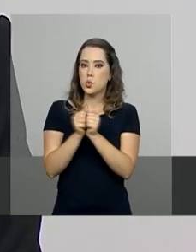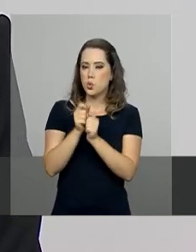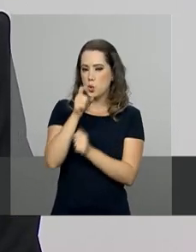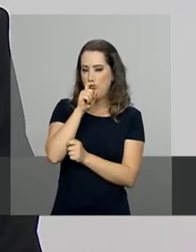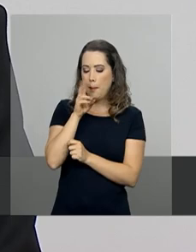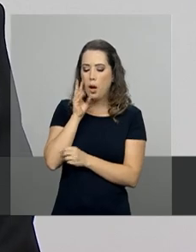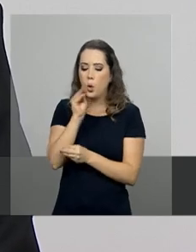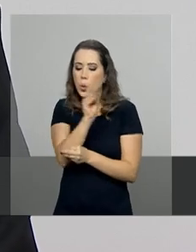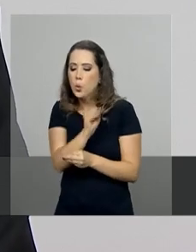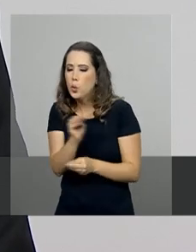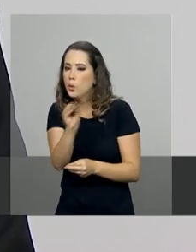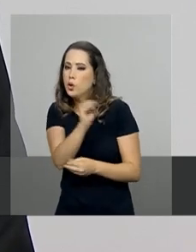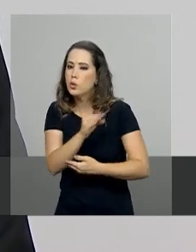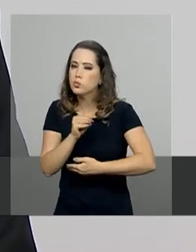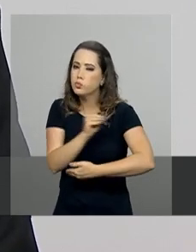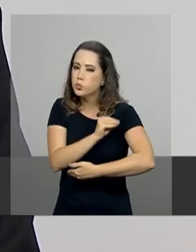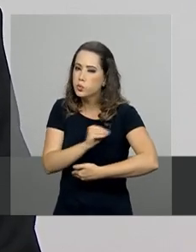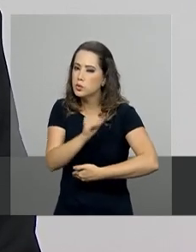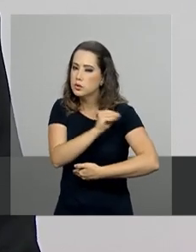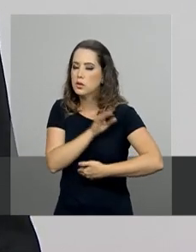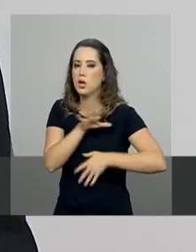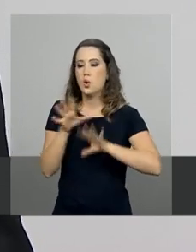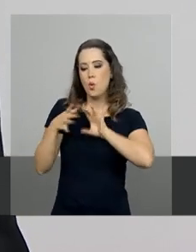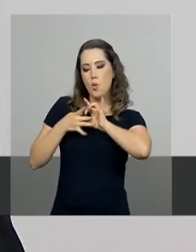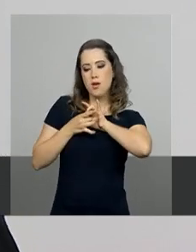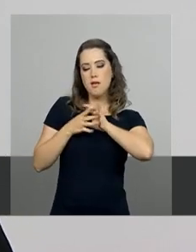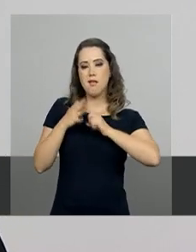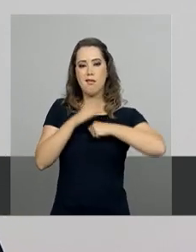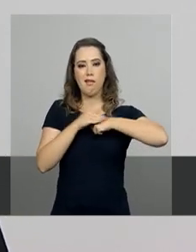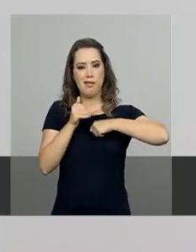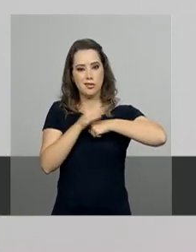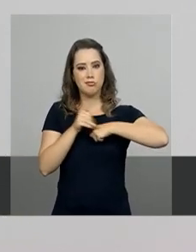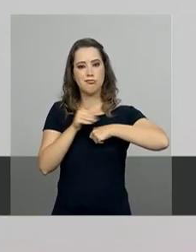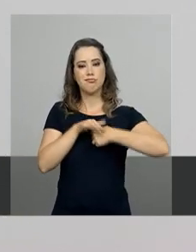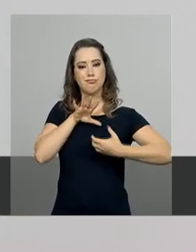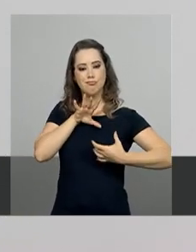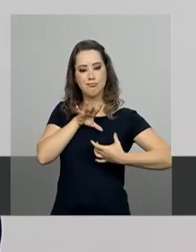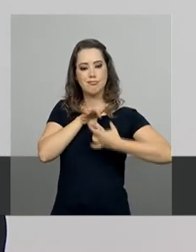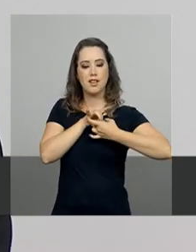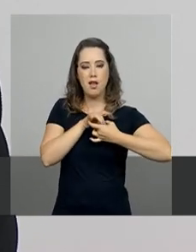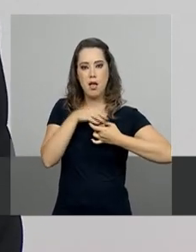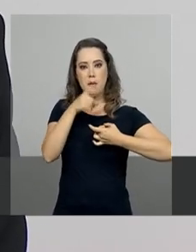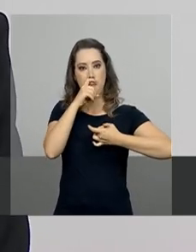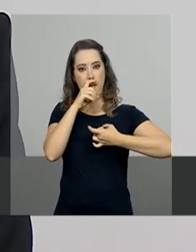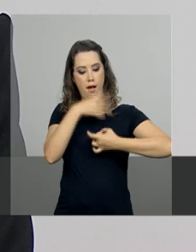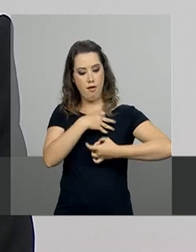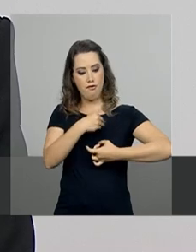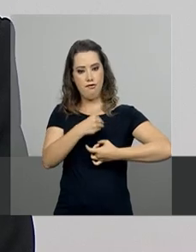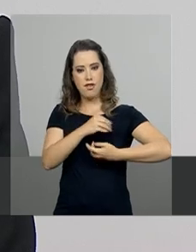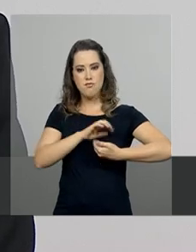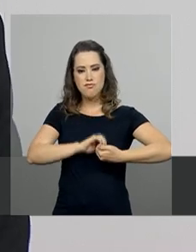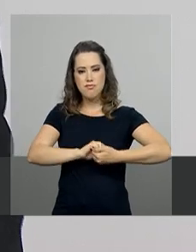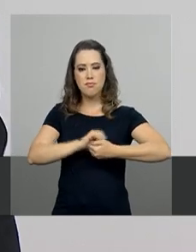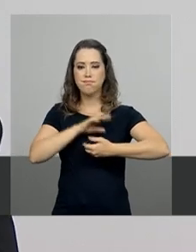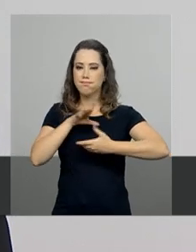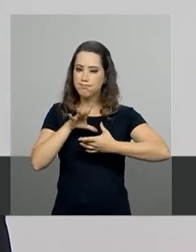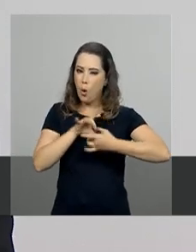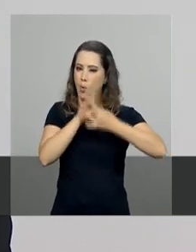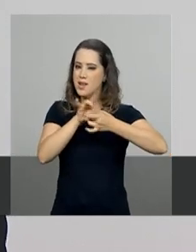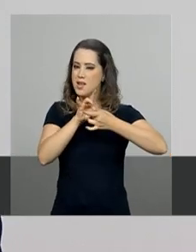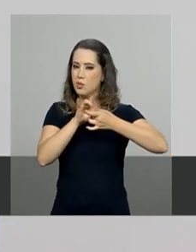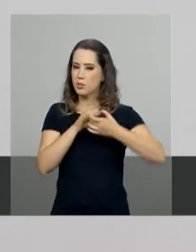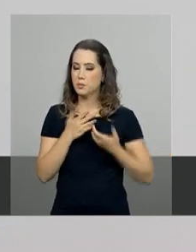importante o estreitamento dos laços afetivos entre pai e filho e é crucial também